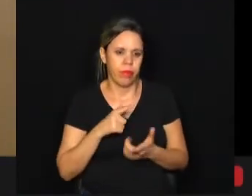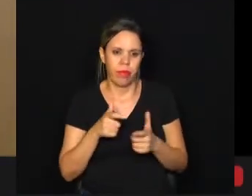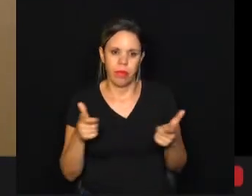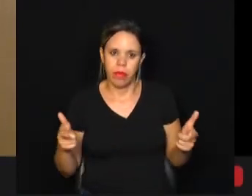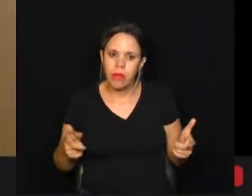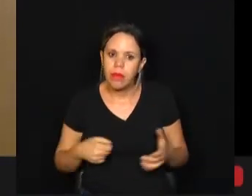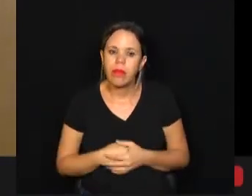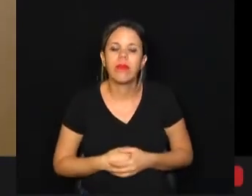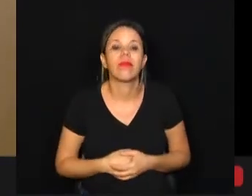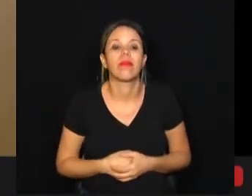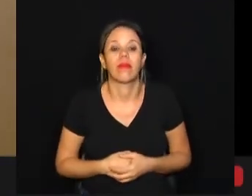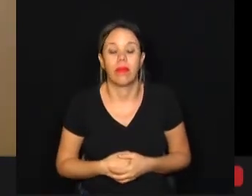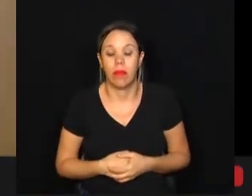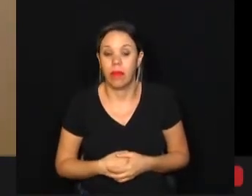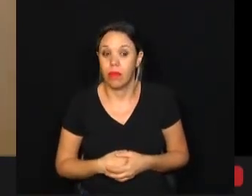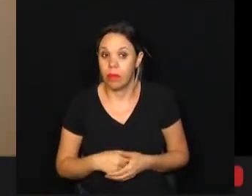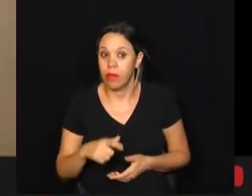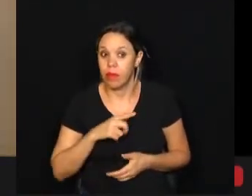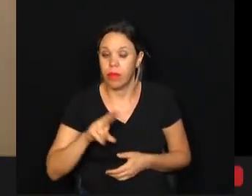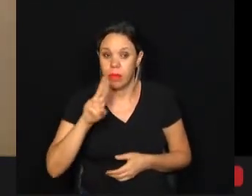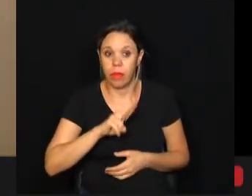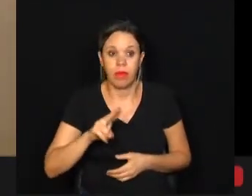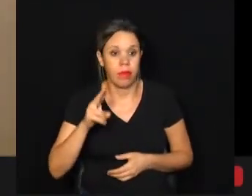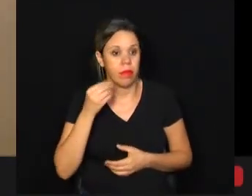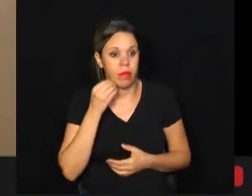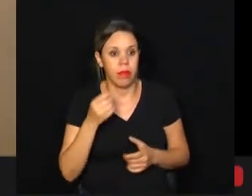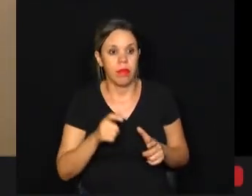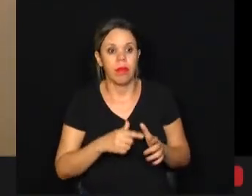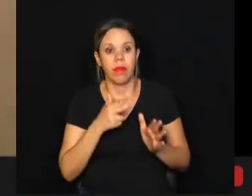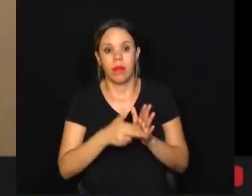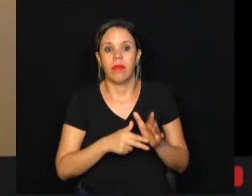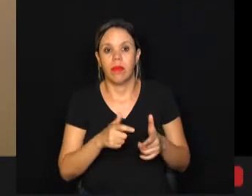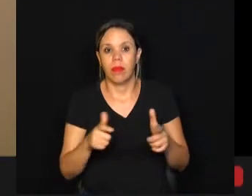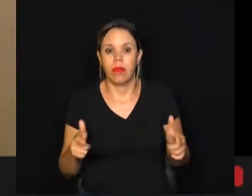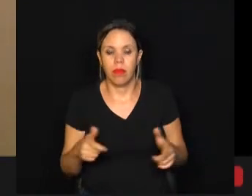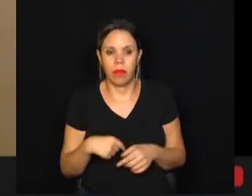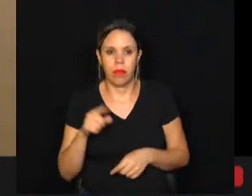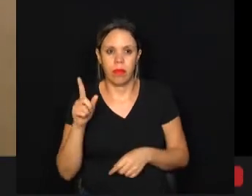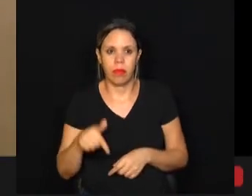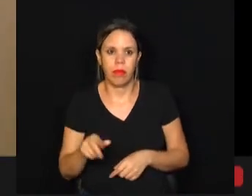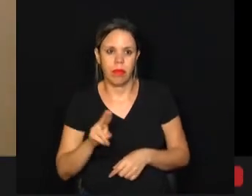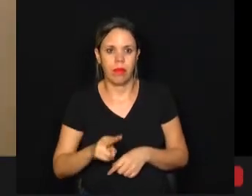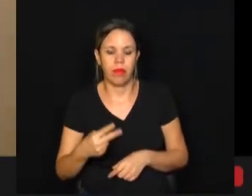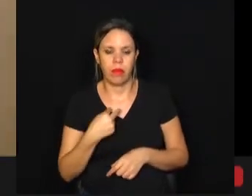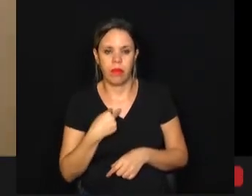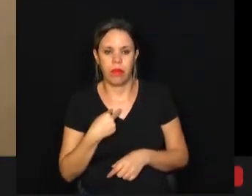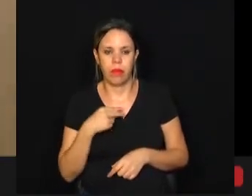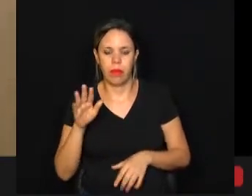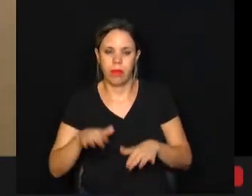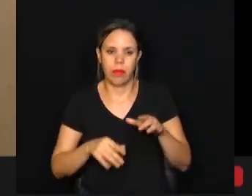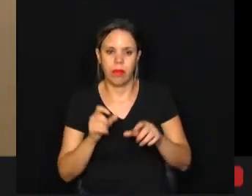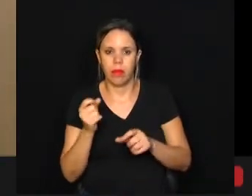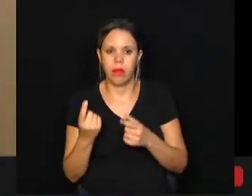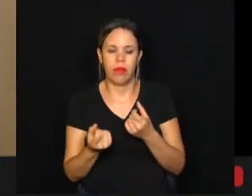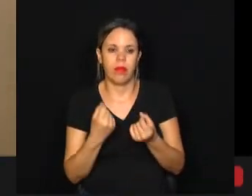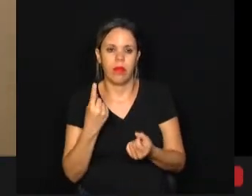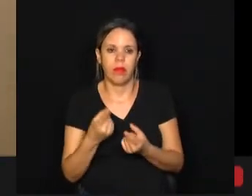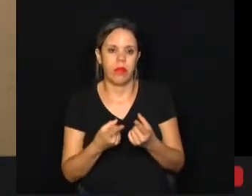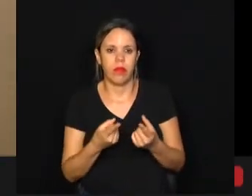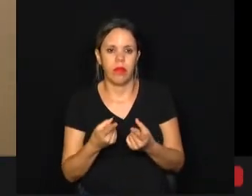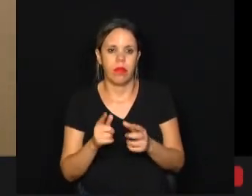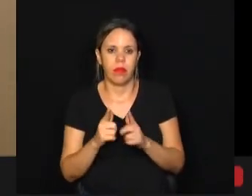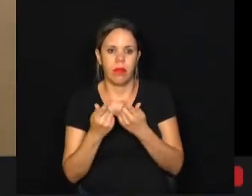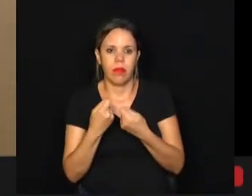Paula. Existe uma ocupação gigantesca na Estação Cultura, mas essa ocupação é aleatória do ponto de vista da